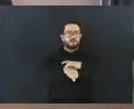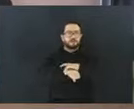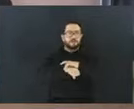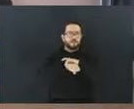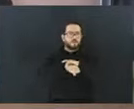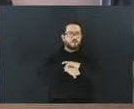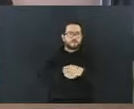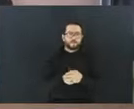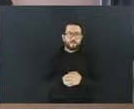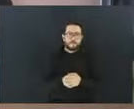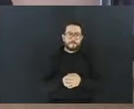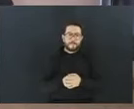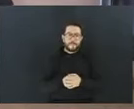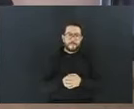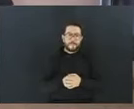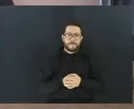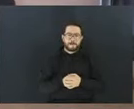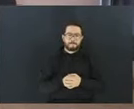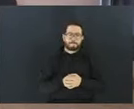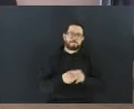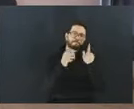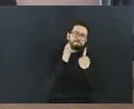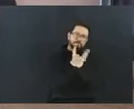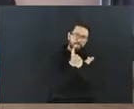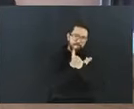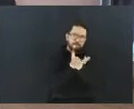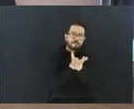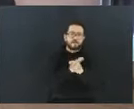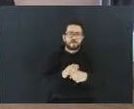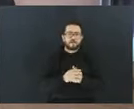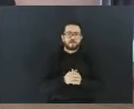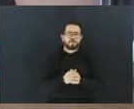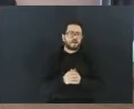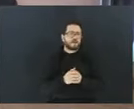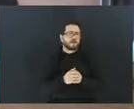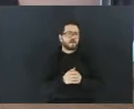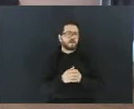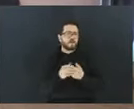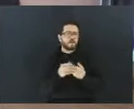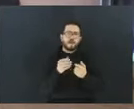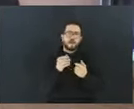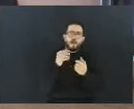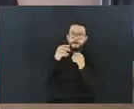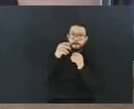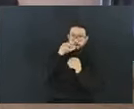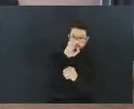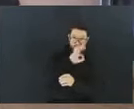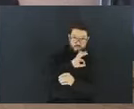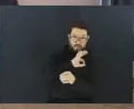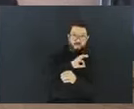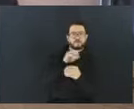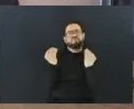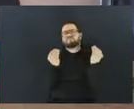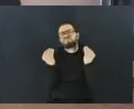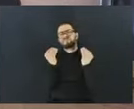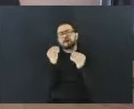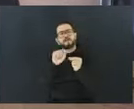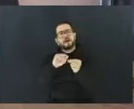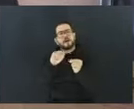finalizar, então, a pergunta, sendo mais específico, o que a polícia tem feito? Se tem cursos para a população,